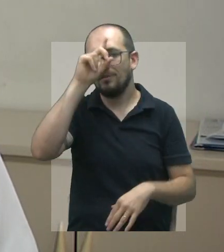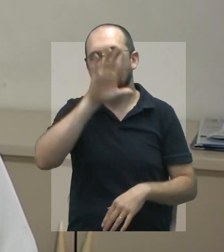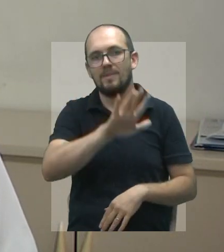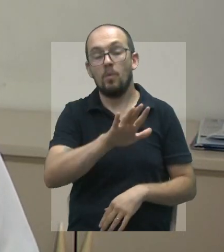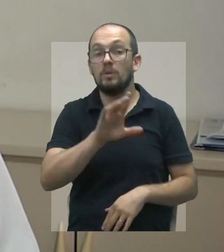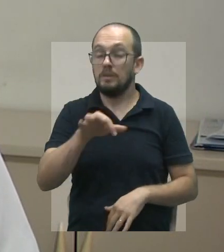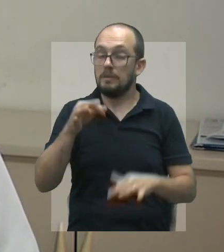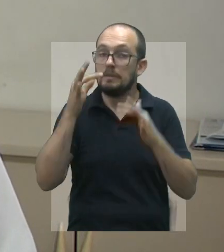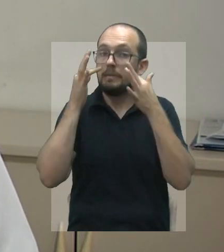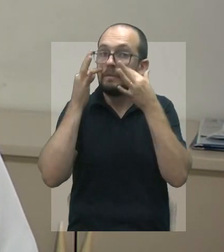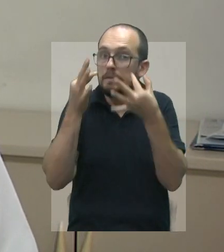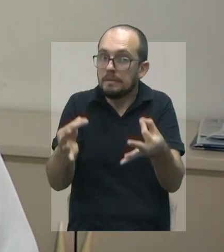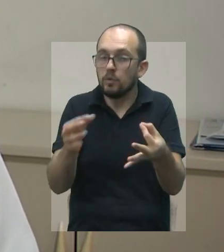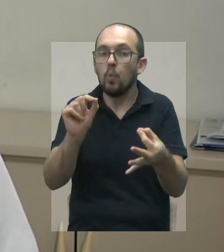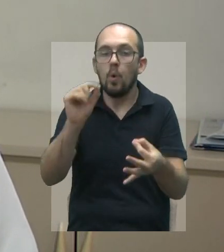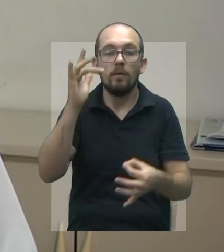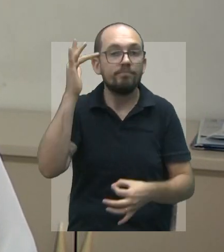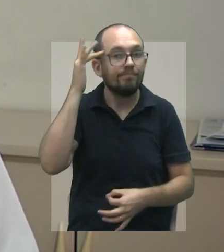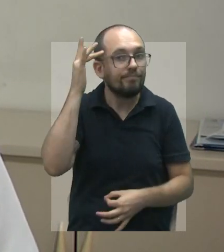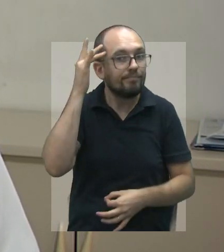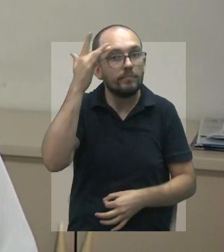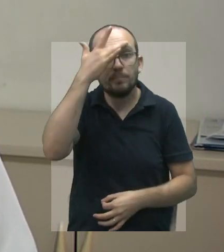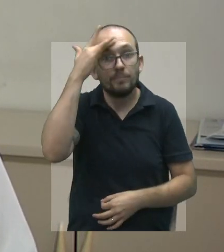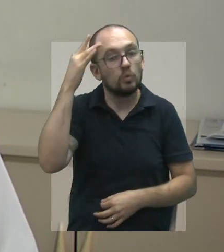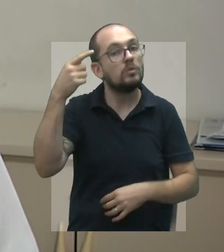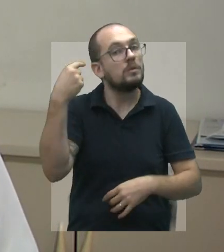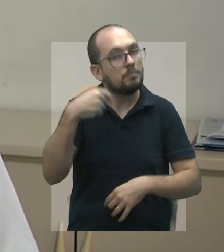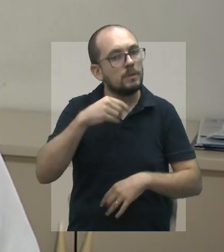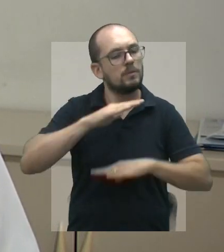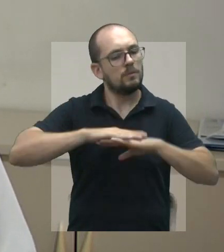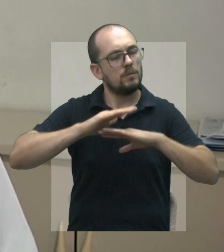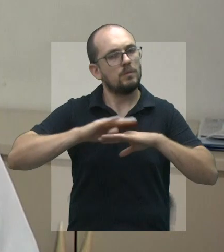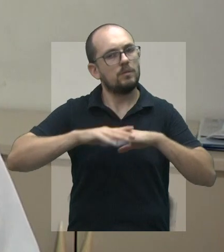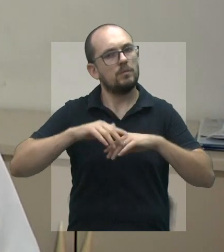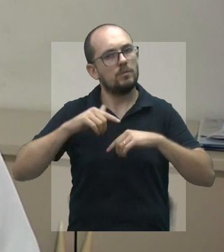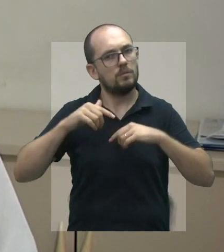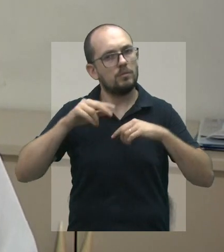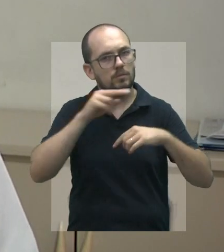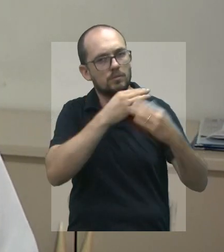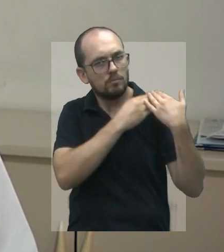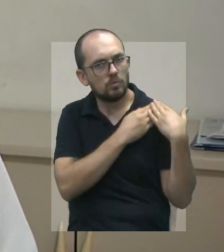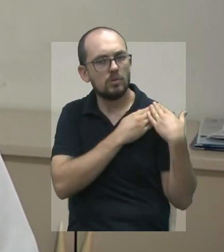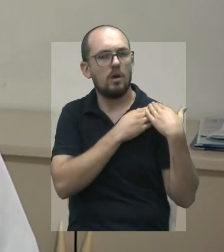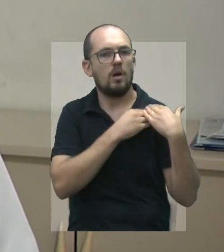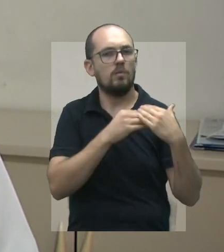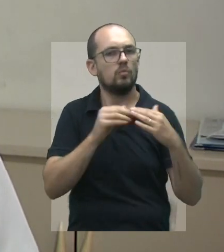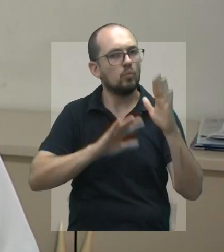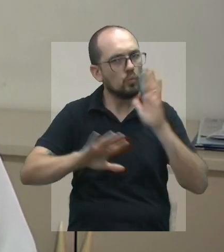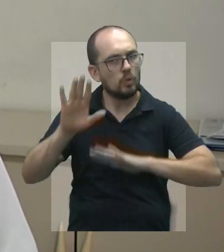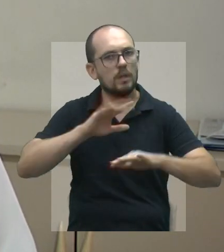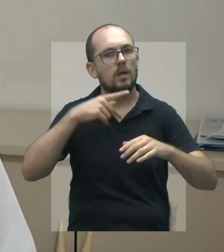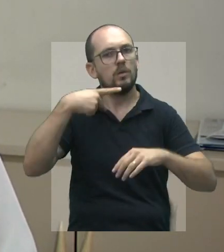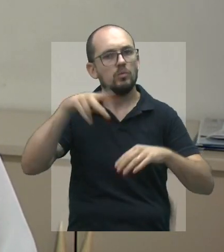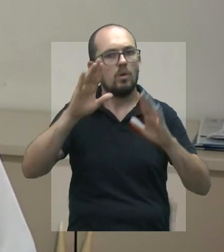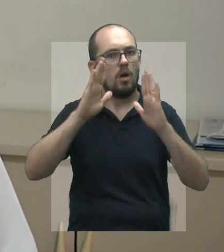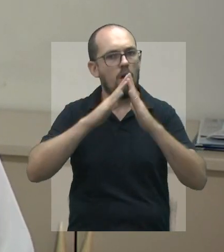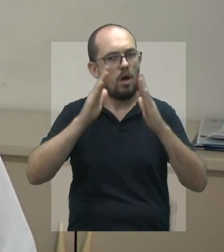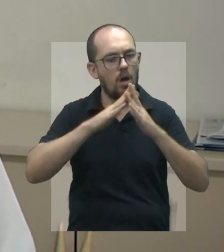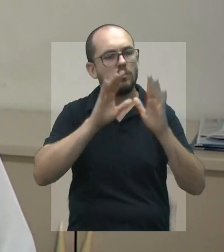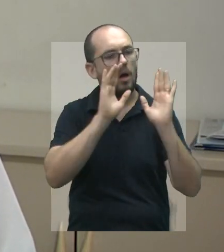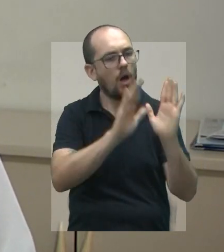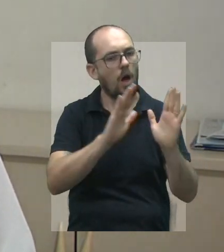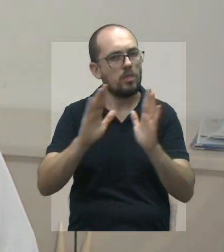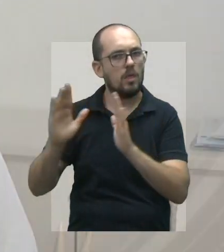um alerta para que as pessoas façam o seu papel, que tomem os devidos cuidados, né? Cada um faça a